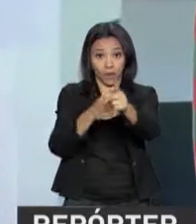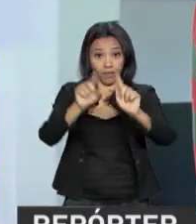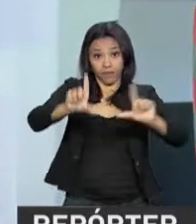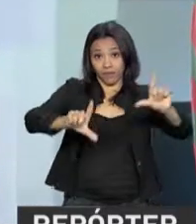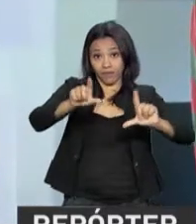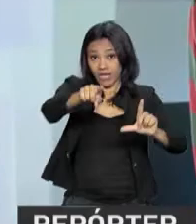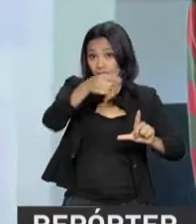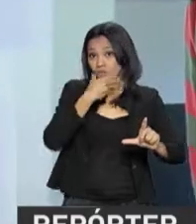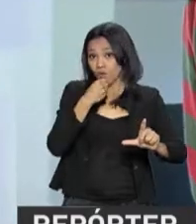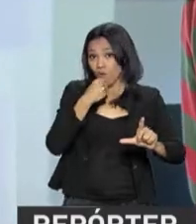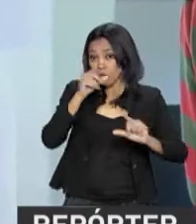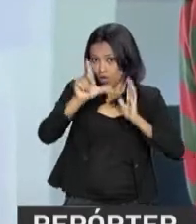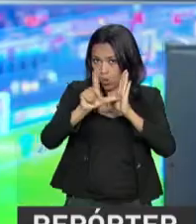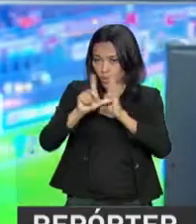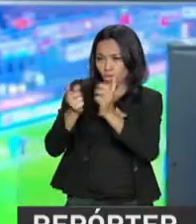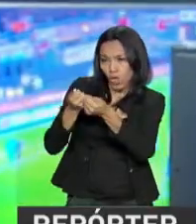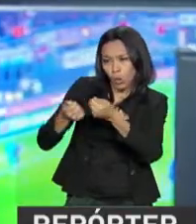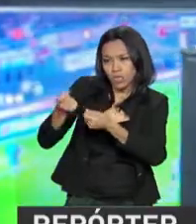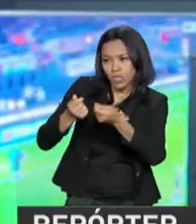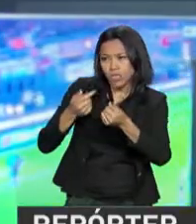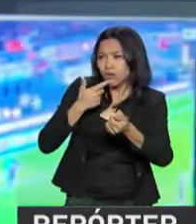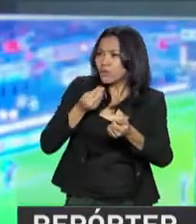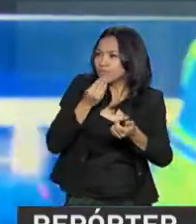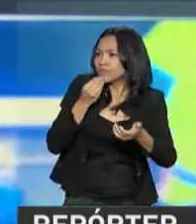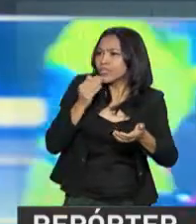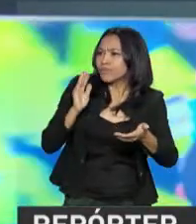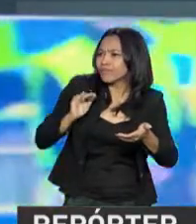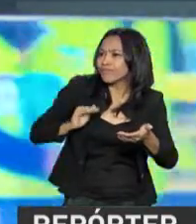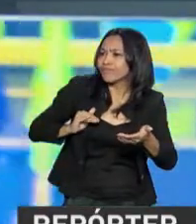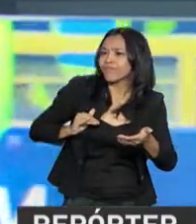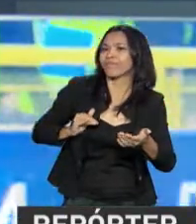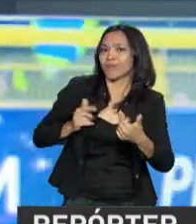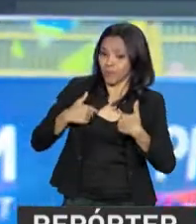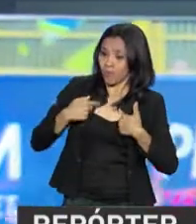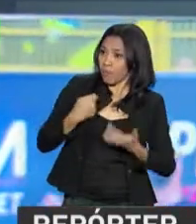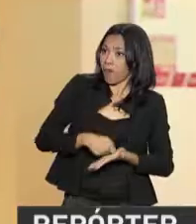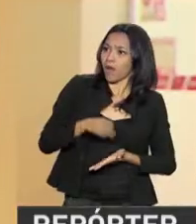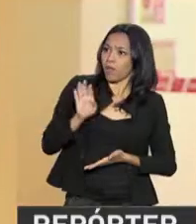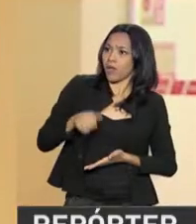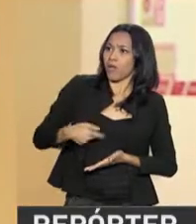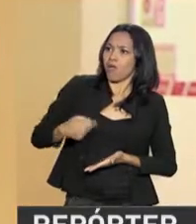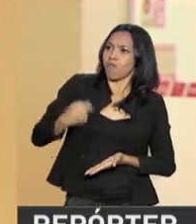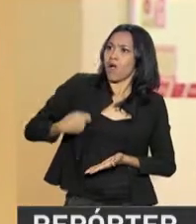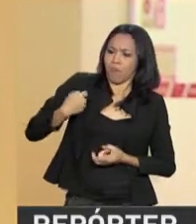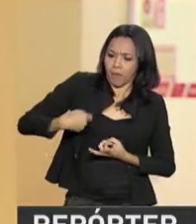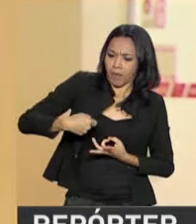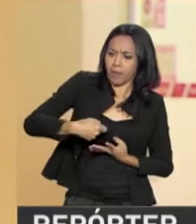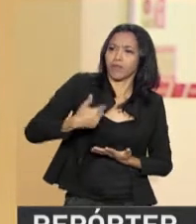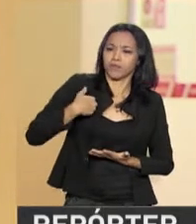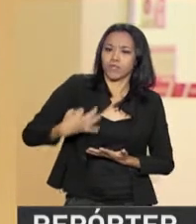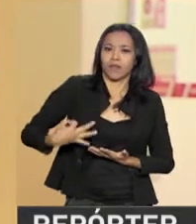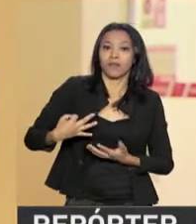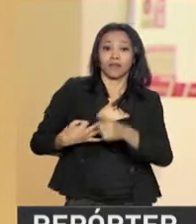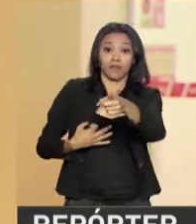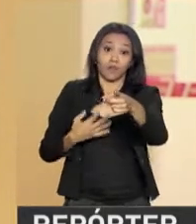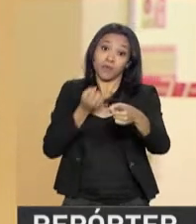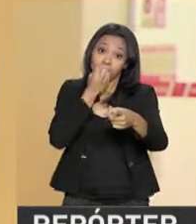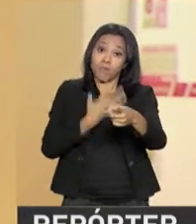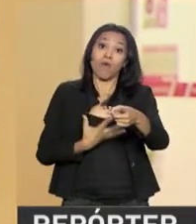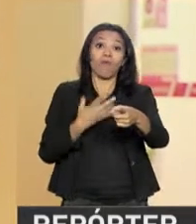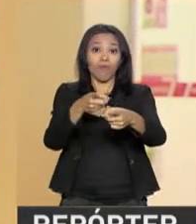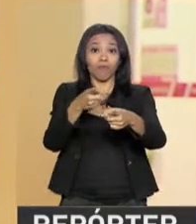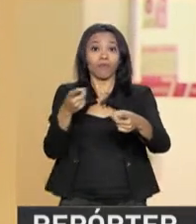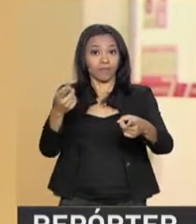loja, acredita que poderiam ser oferecidas condições melhores para bons pagadores. Tudo que é benefício para o bom pagador é